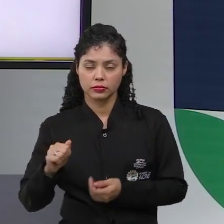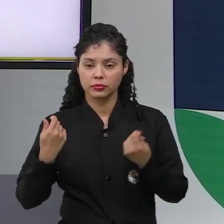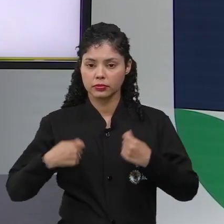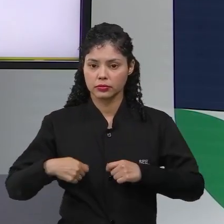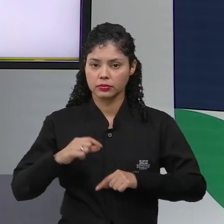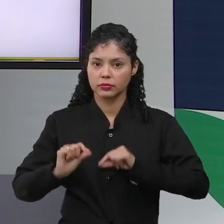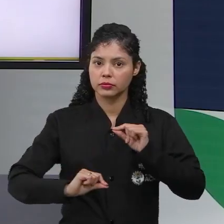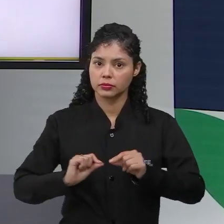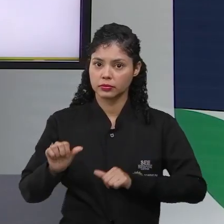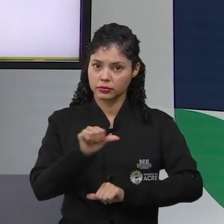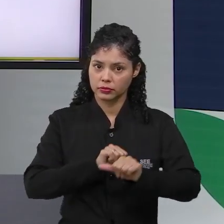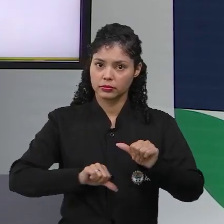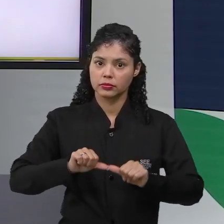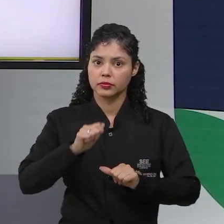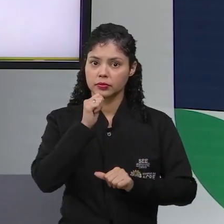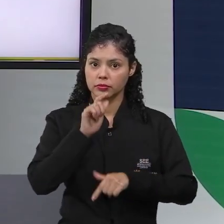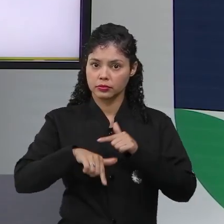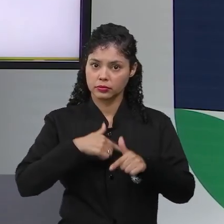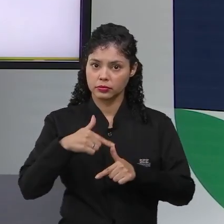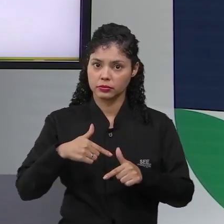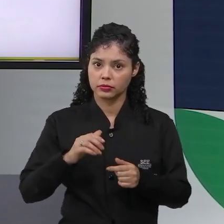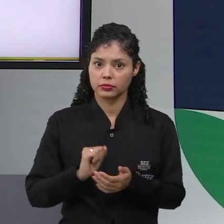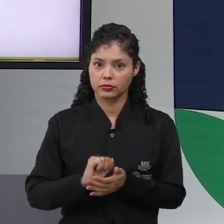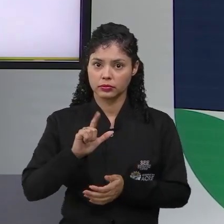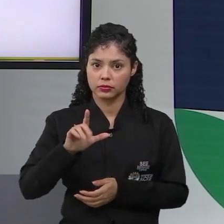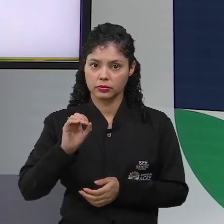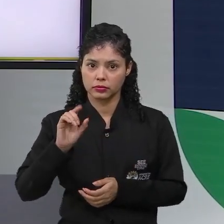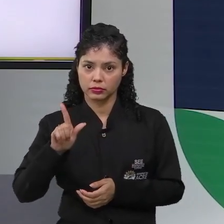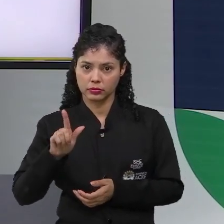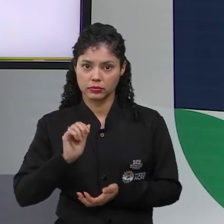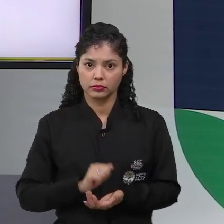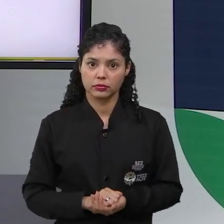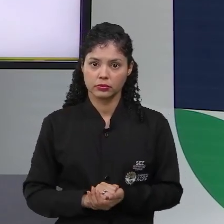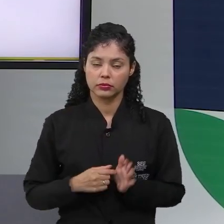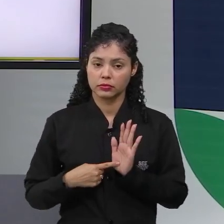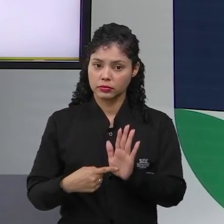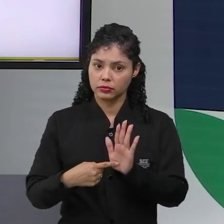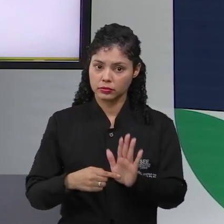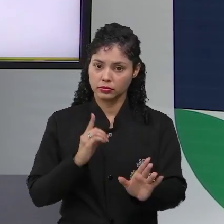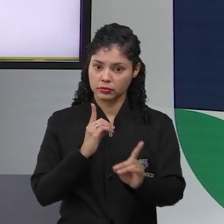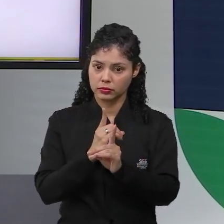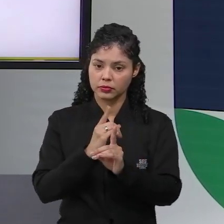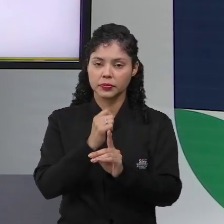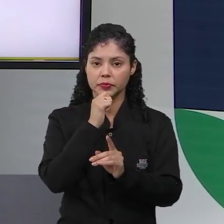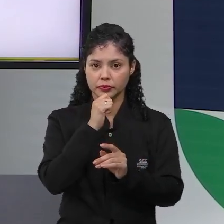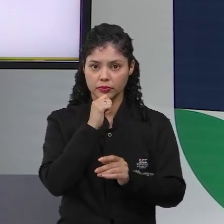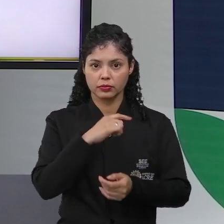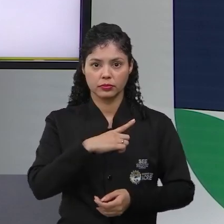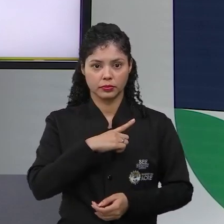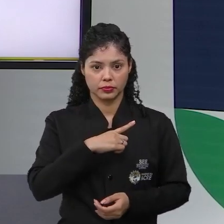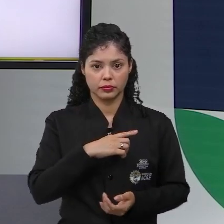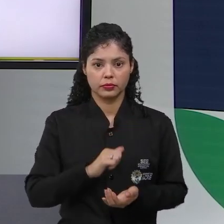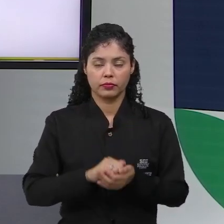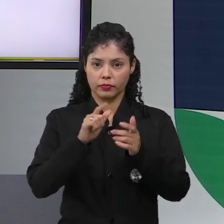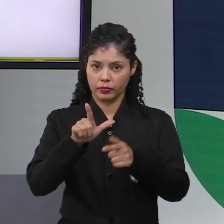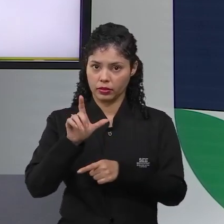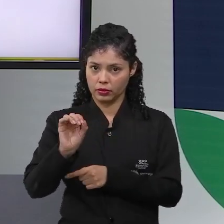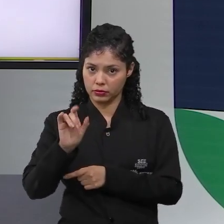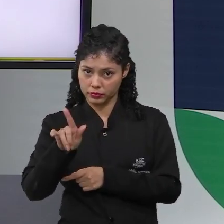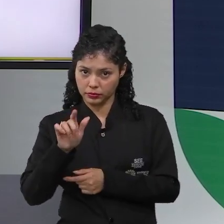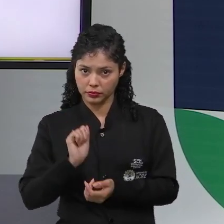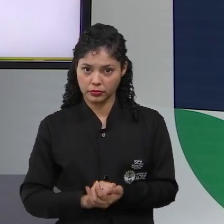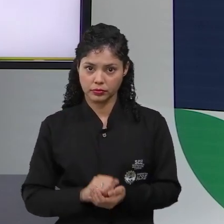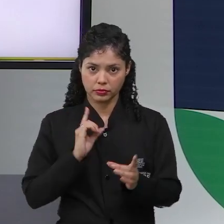necessário mudar para trabalhar com logaritmo. Porque para descobrir a potência, lembra que a potência, o expoente, é o logaritmo. Nós